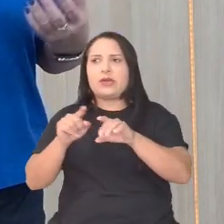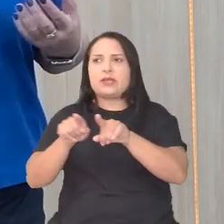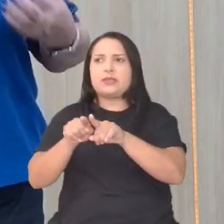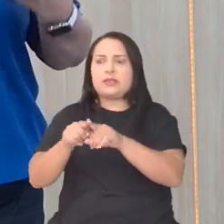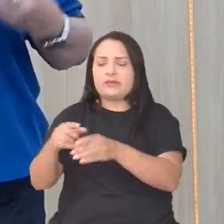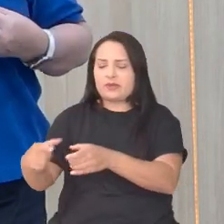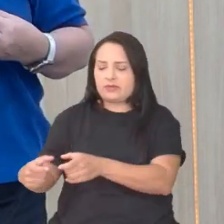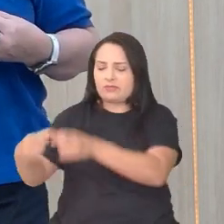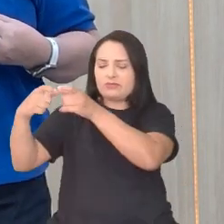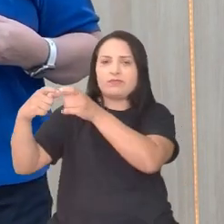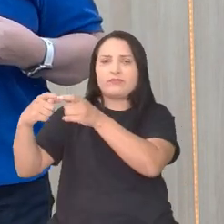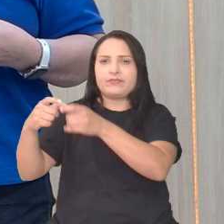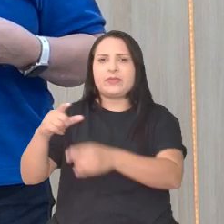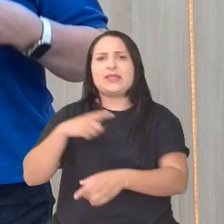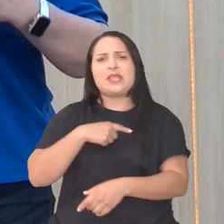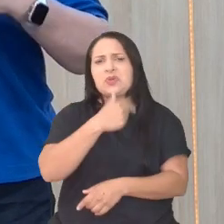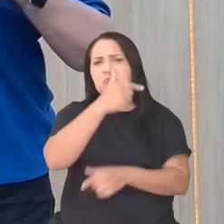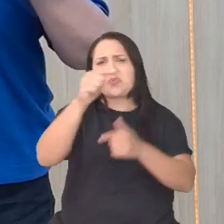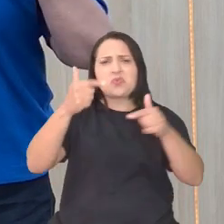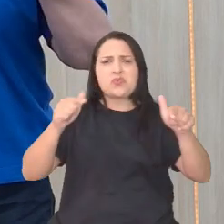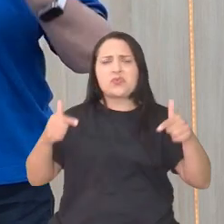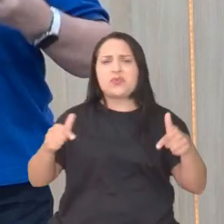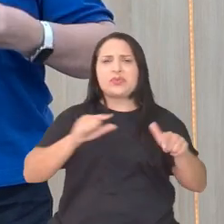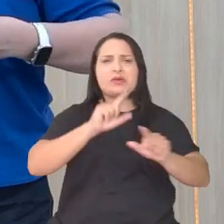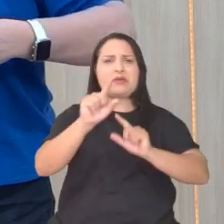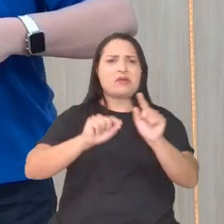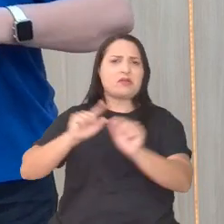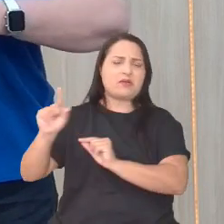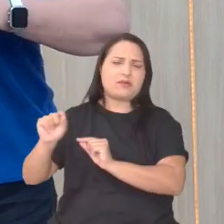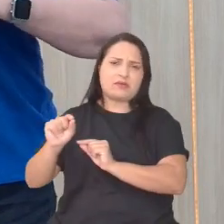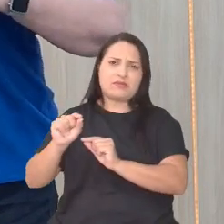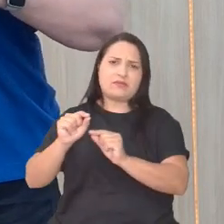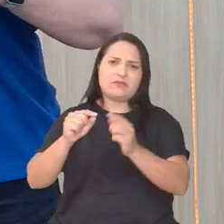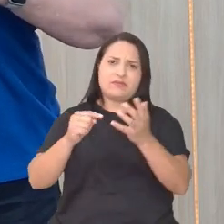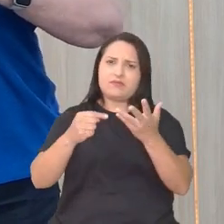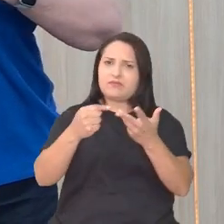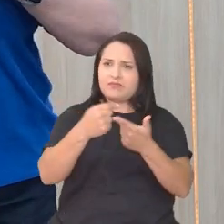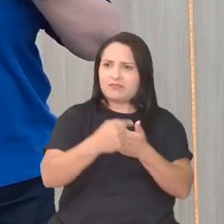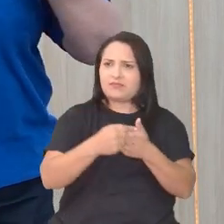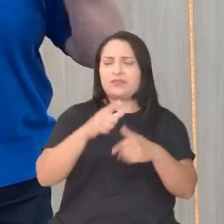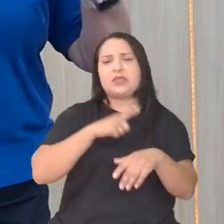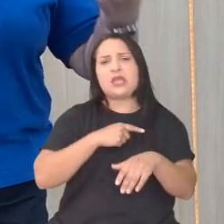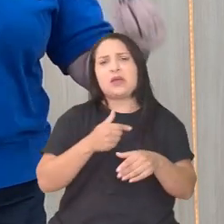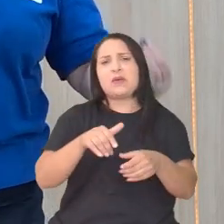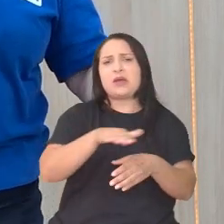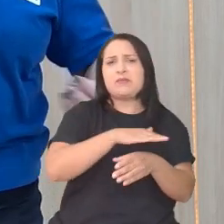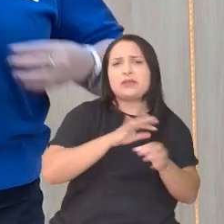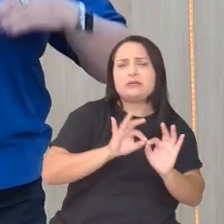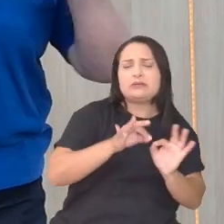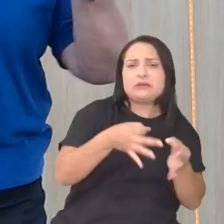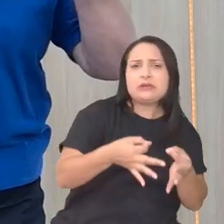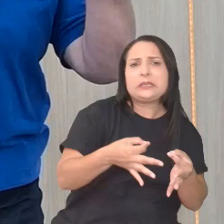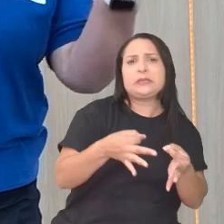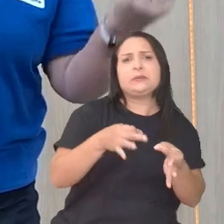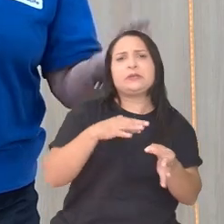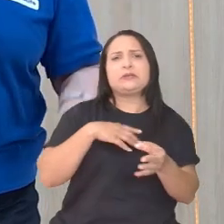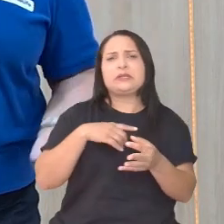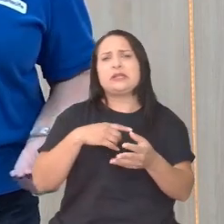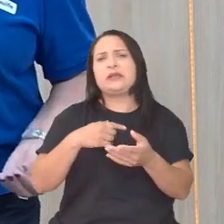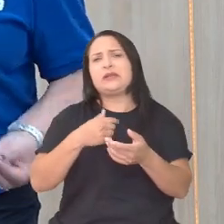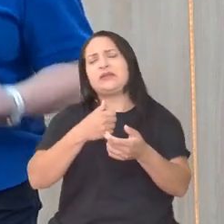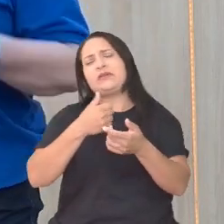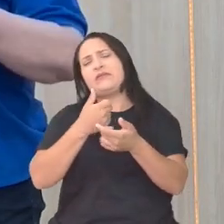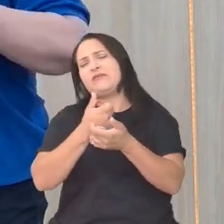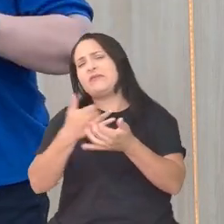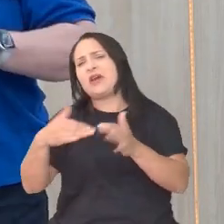Existem ainda outras classificações, onde a gente vai dizer que ele é uma camada simples, é uma camada, né? Existem várias camadas